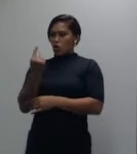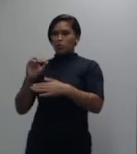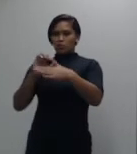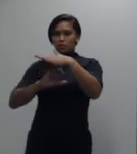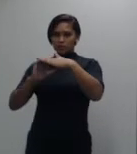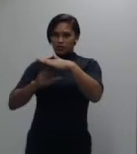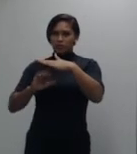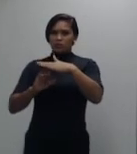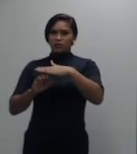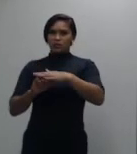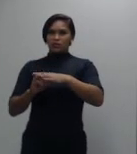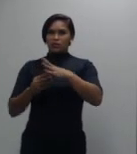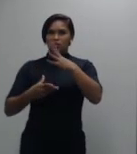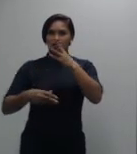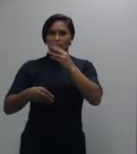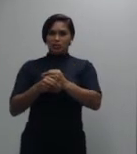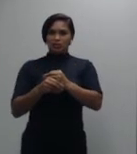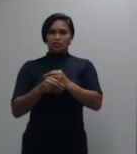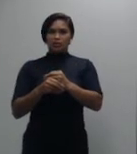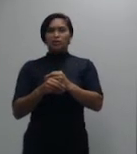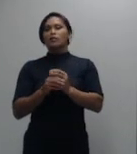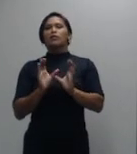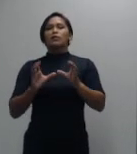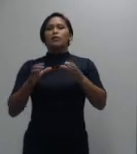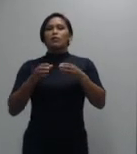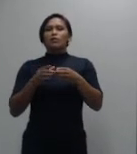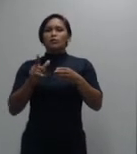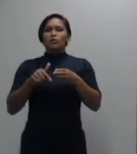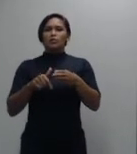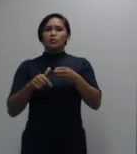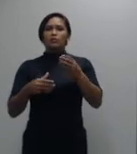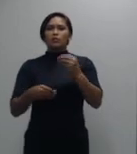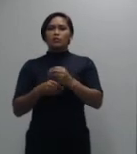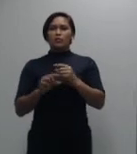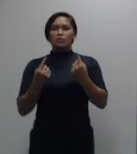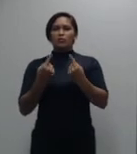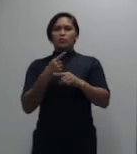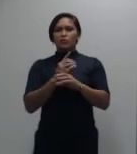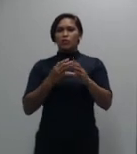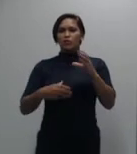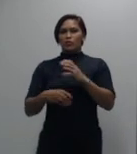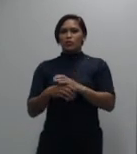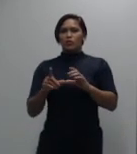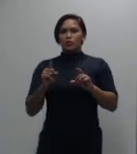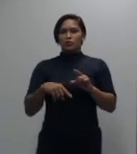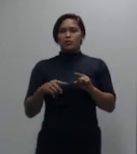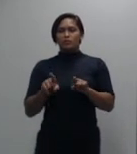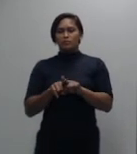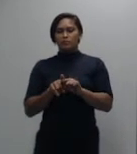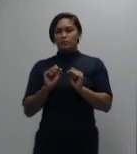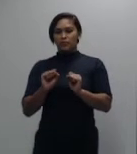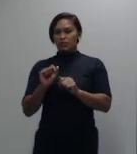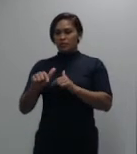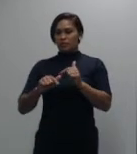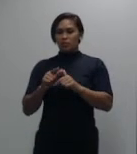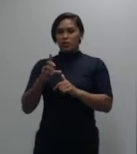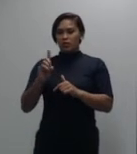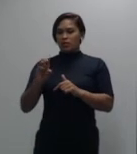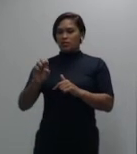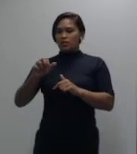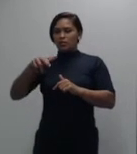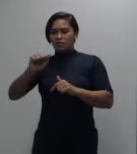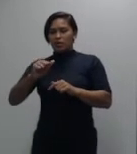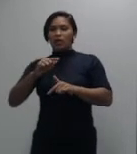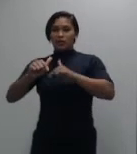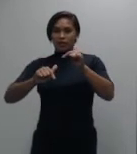que compõem o grupo que furou contra o grupo Fortune Deep de Marco e para quem da